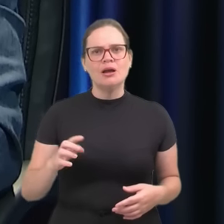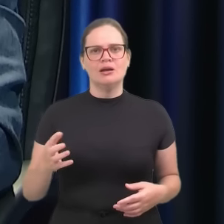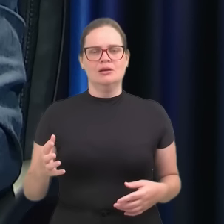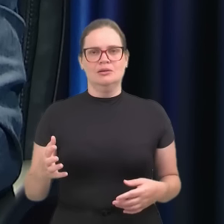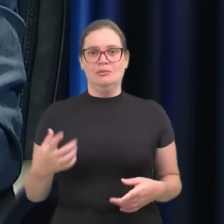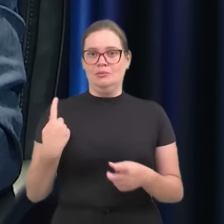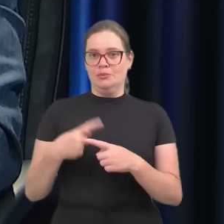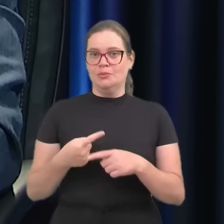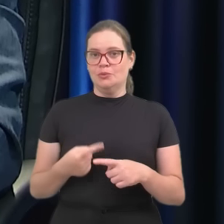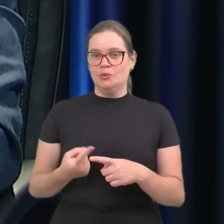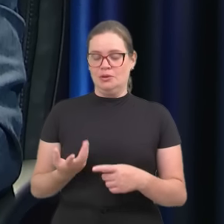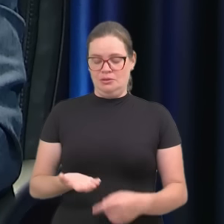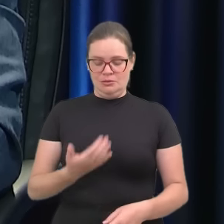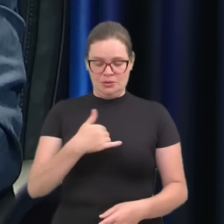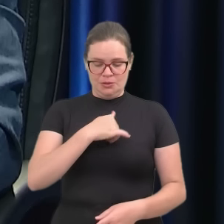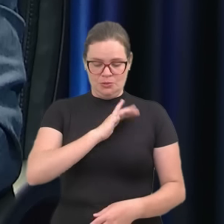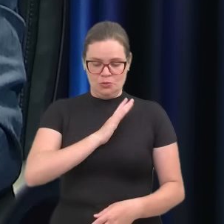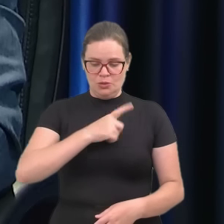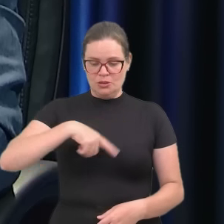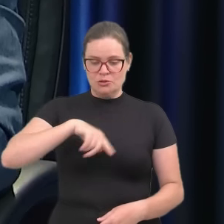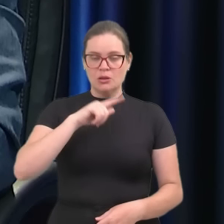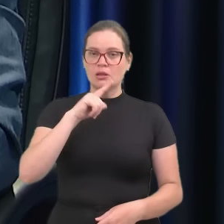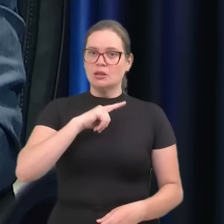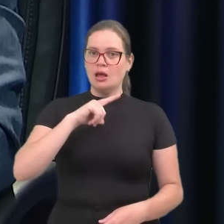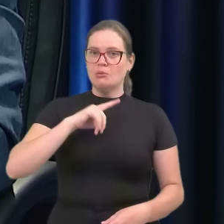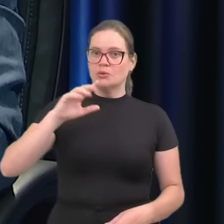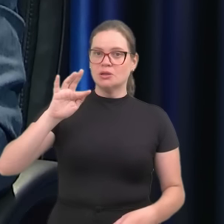que está no coração do homem,